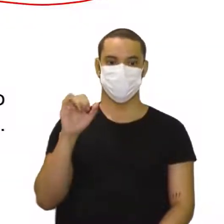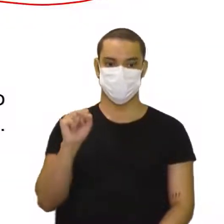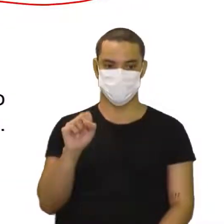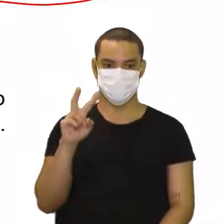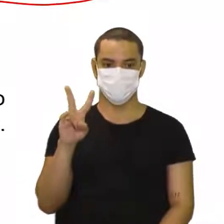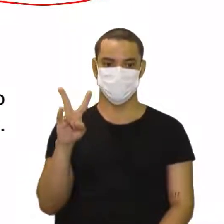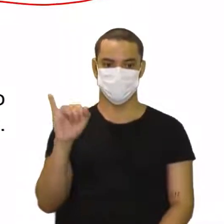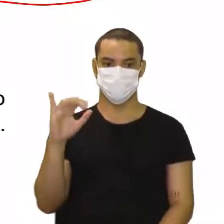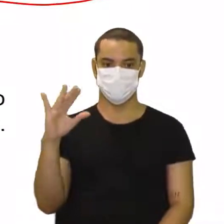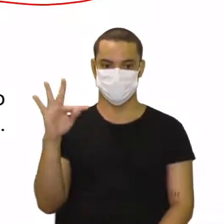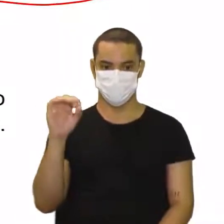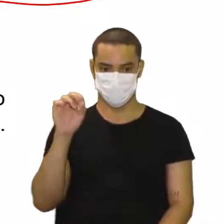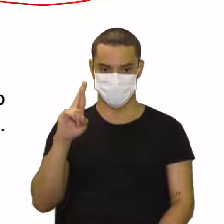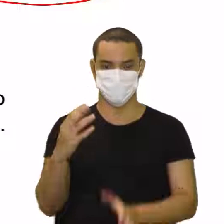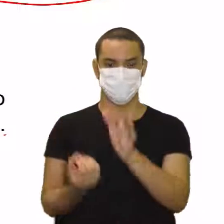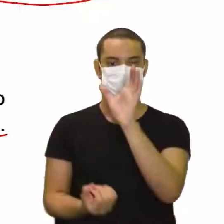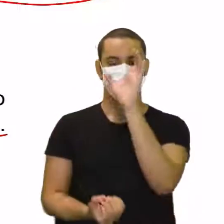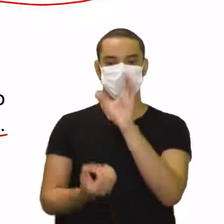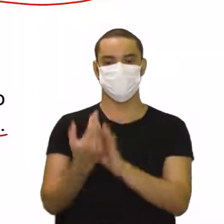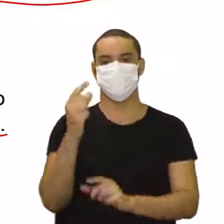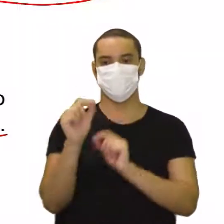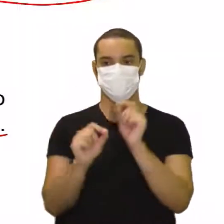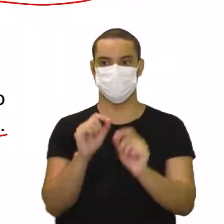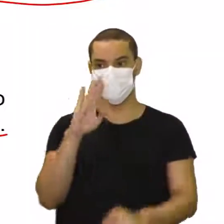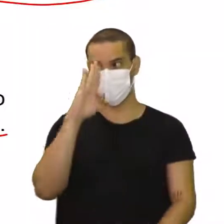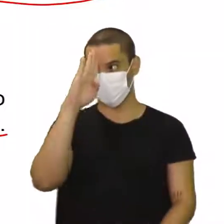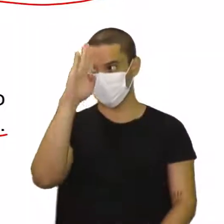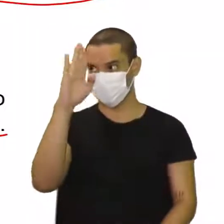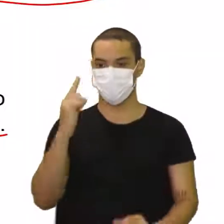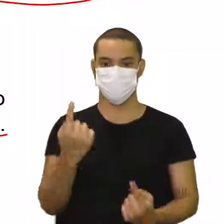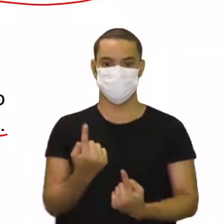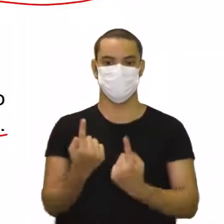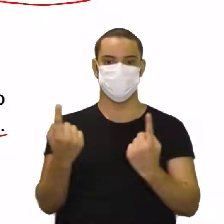o criador do princípio da dualidade